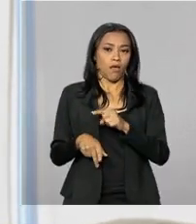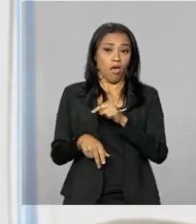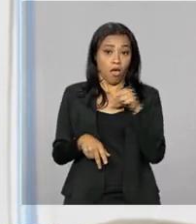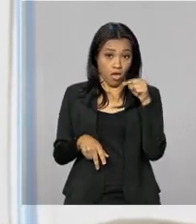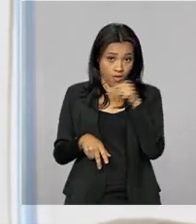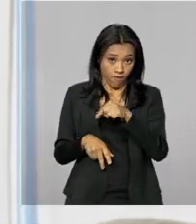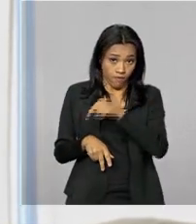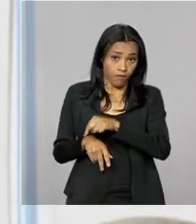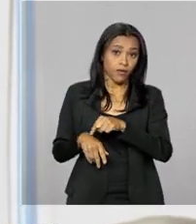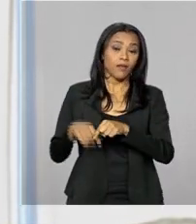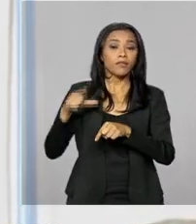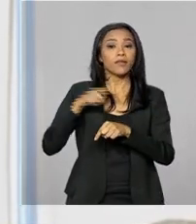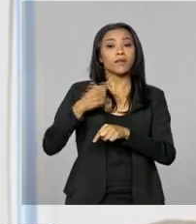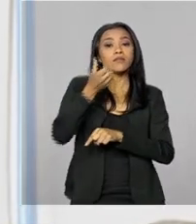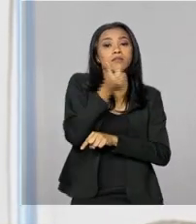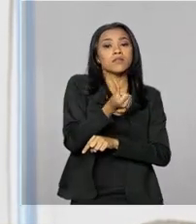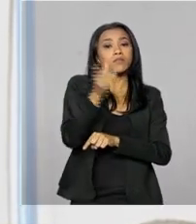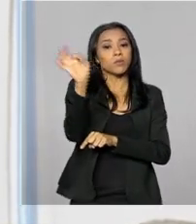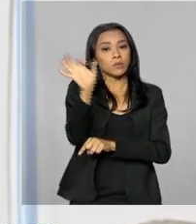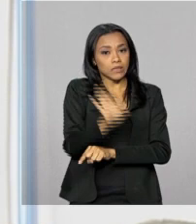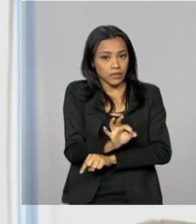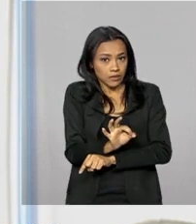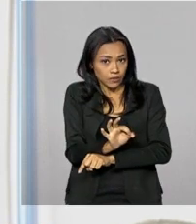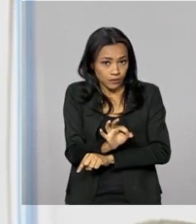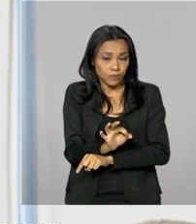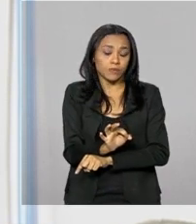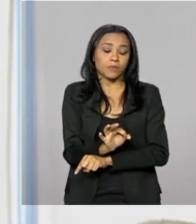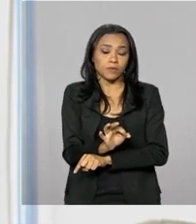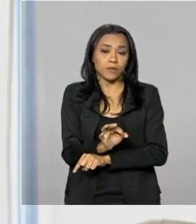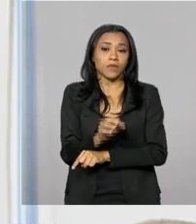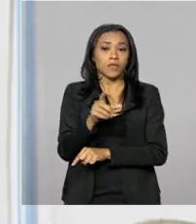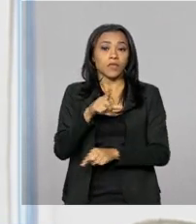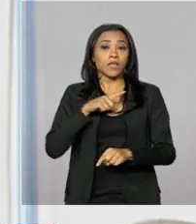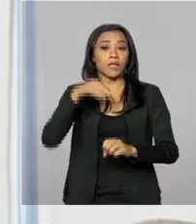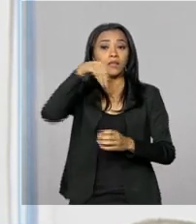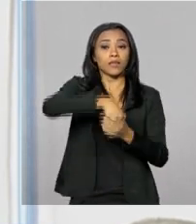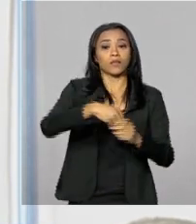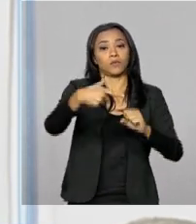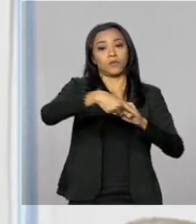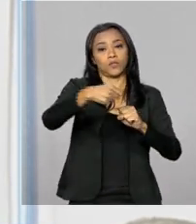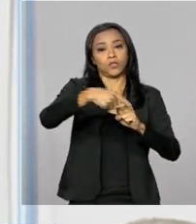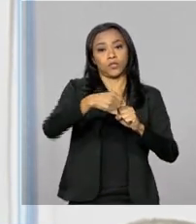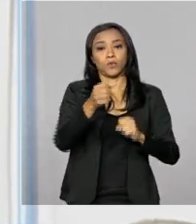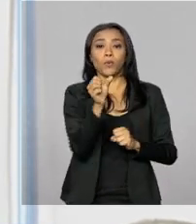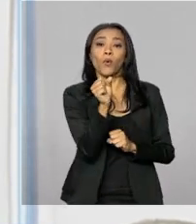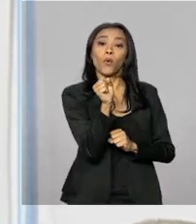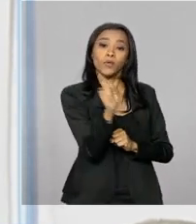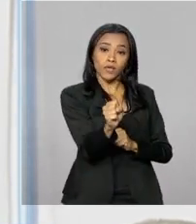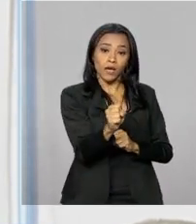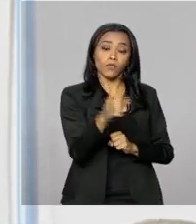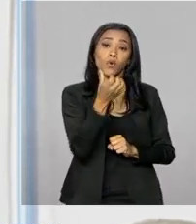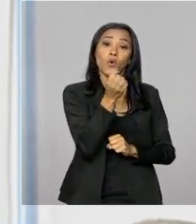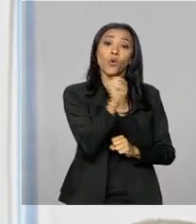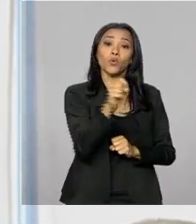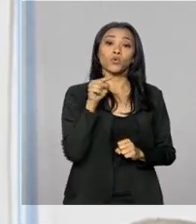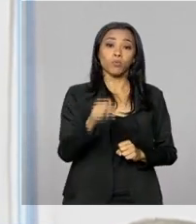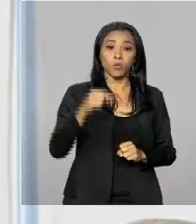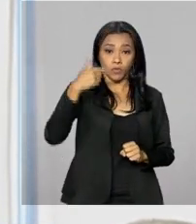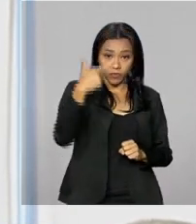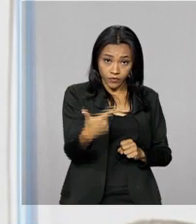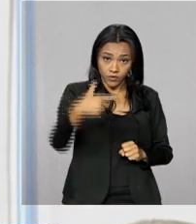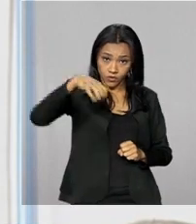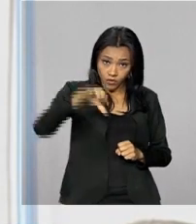terá seis por cento da contribuição prevista no artigo 8º da lei 8.029